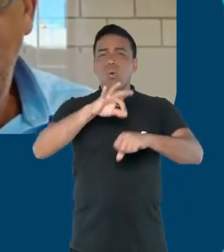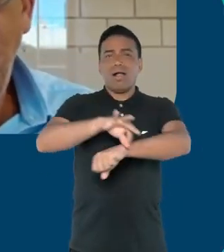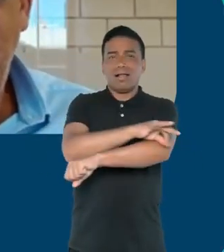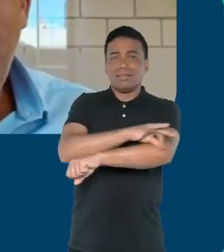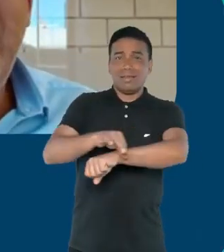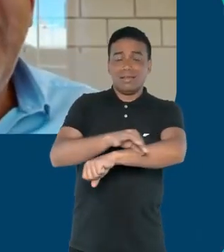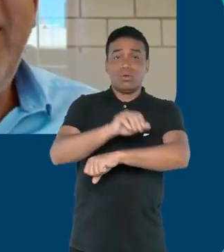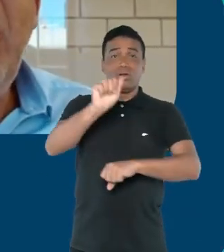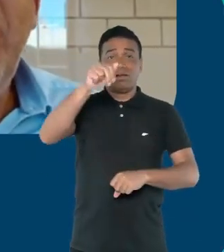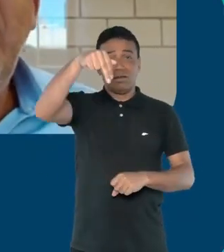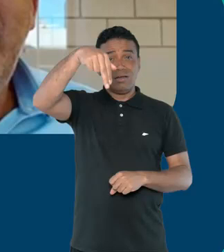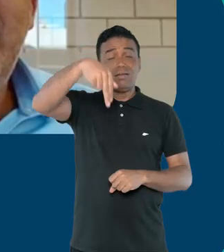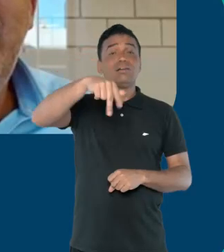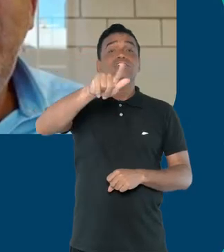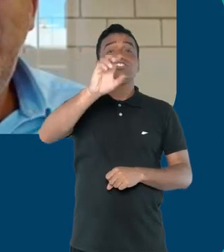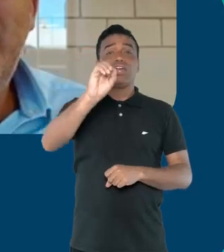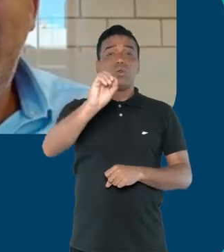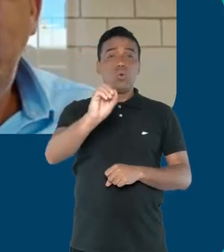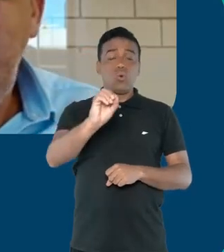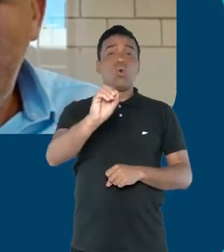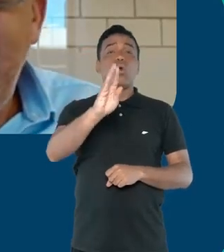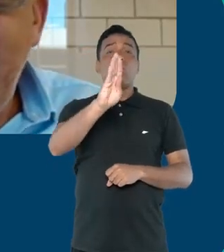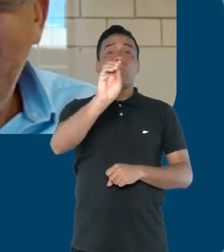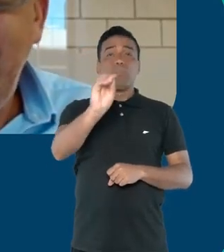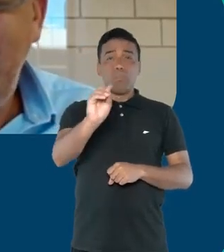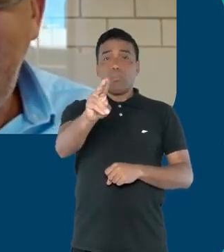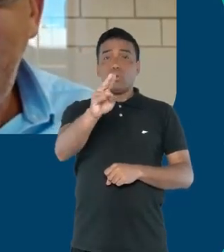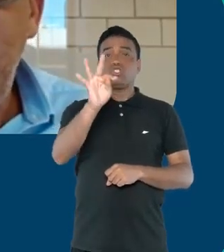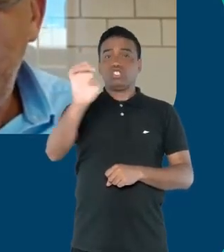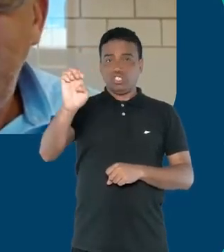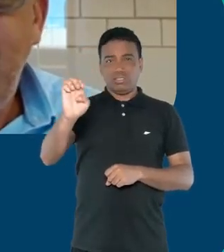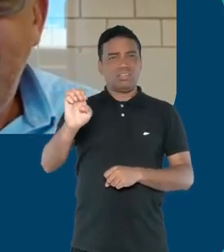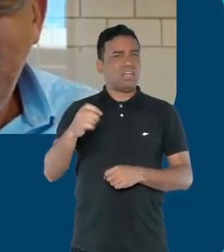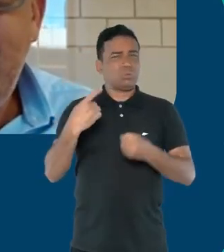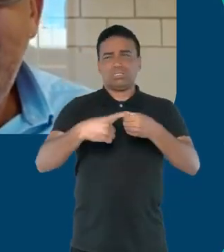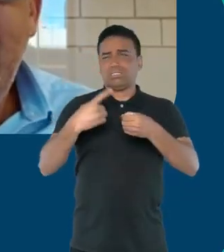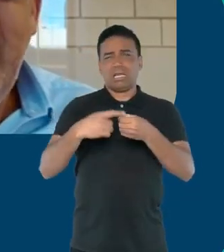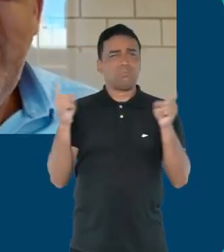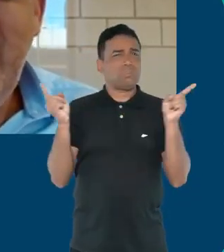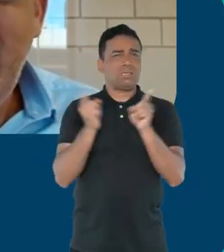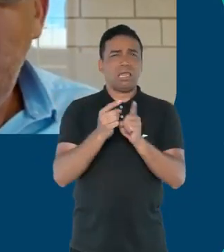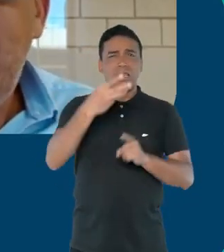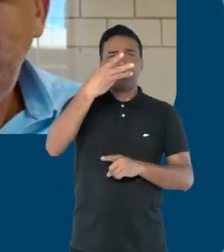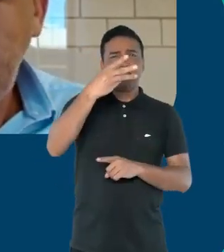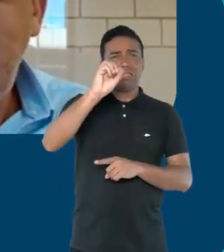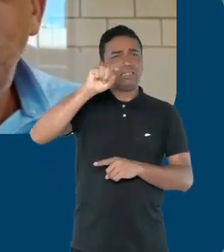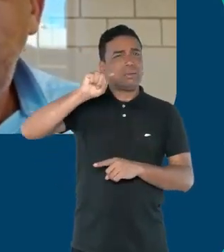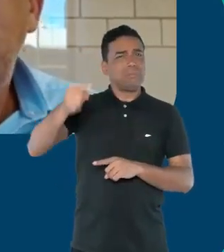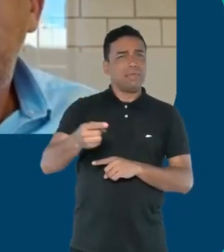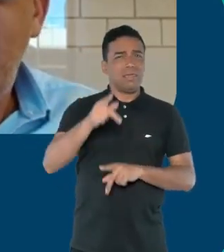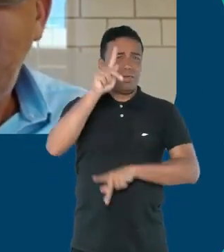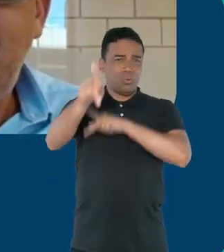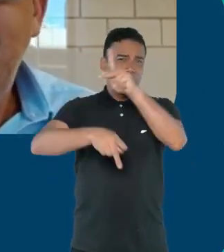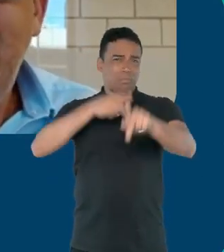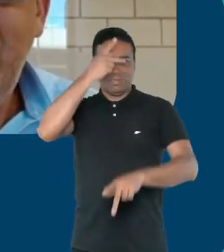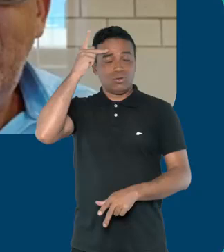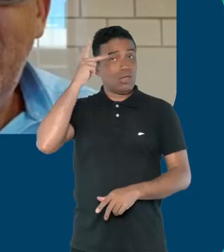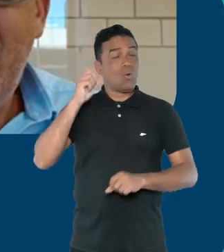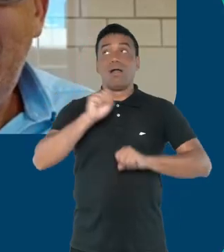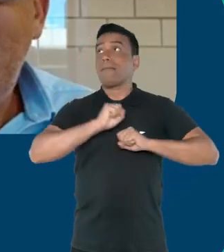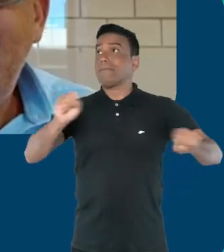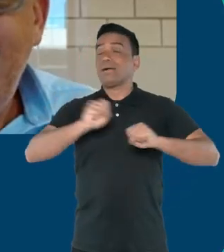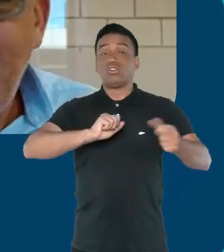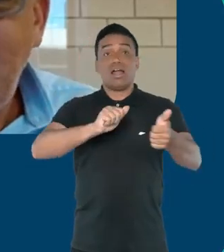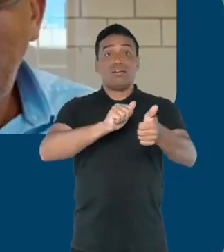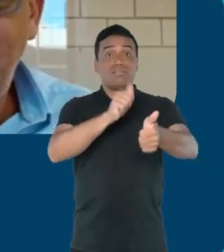O bate-papo acontece de forma simultânea, pois o entrevistador e o convidado conversam por vídeo. A imagem das duas aparece